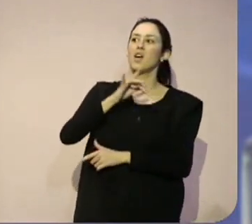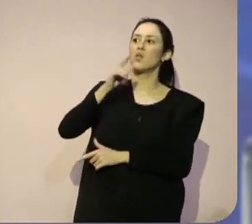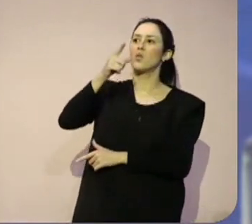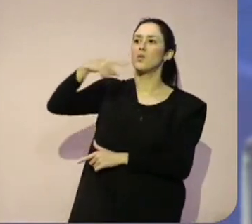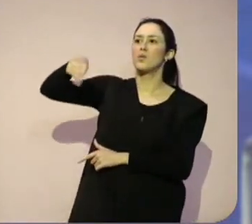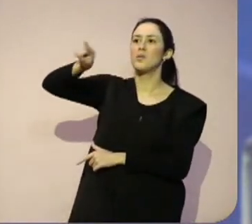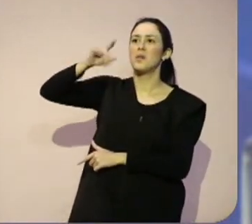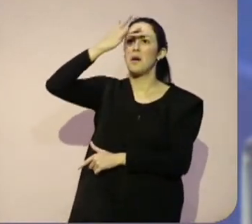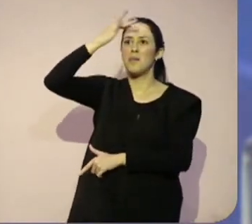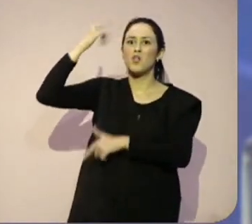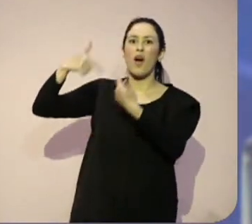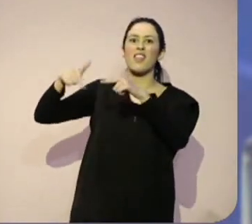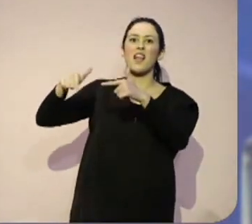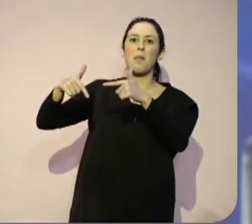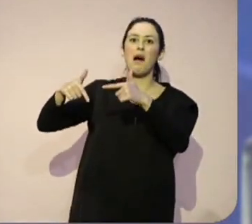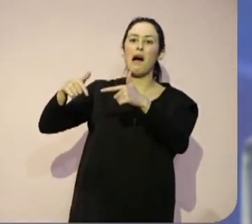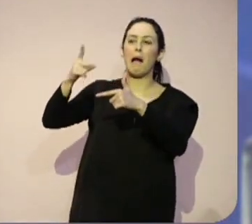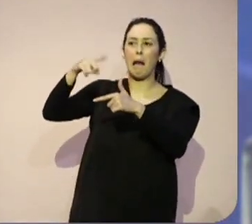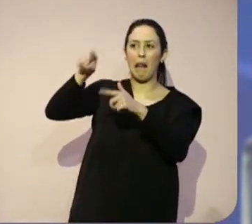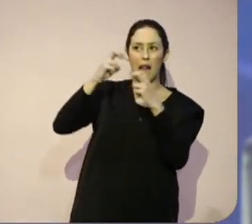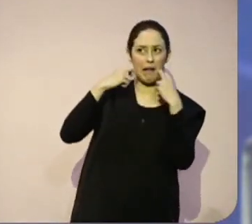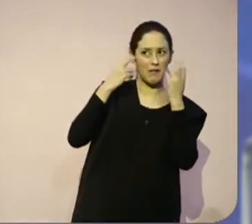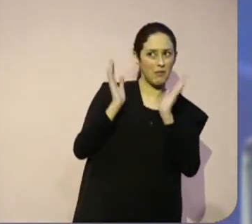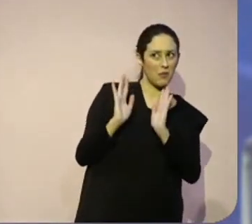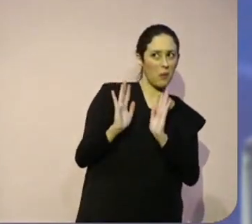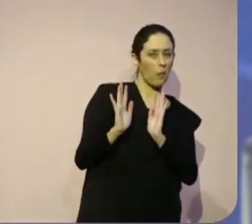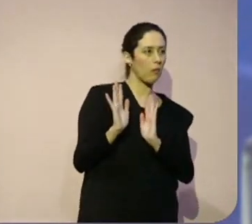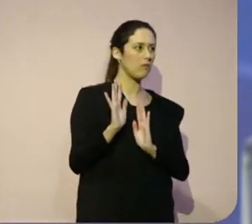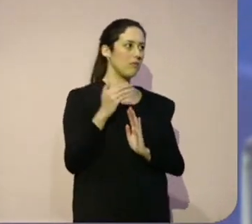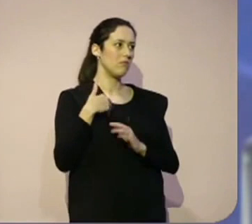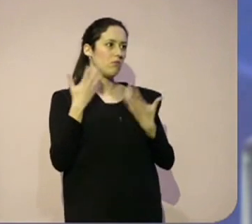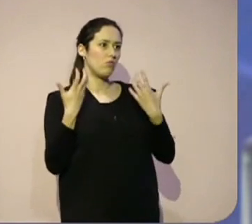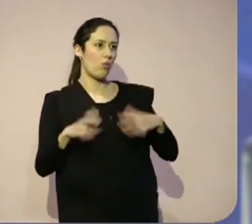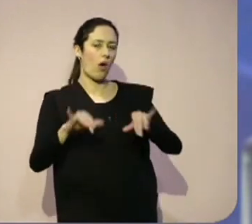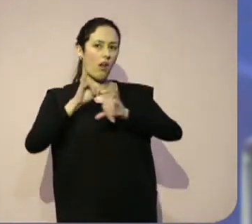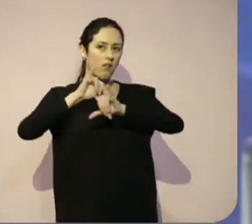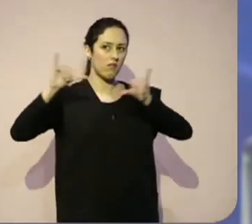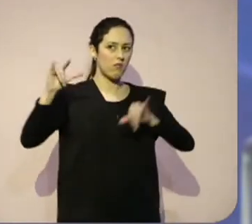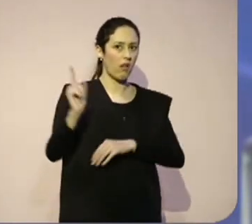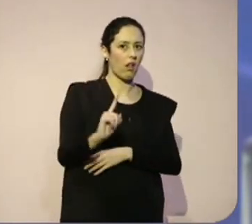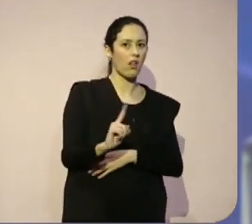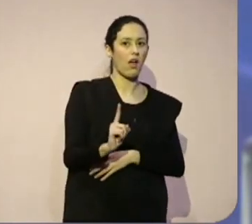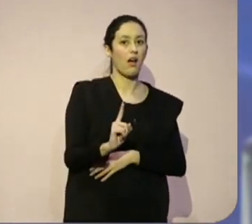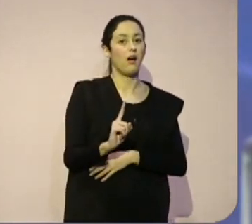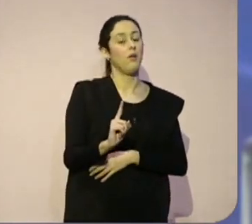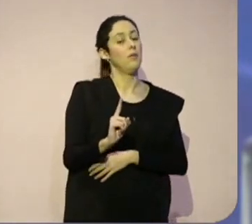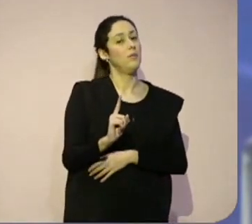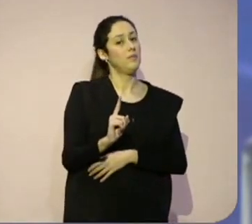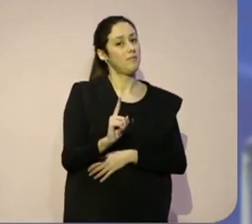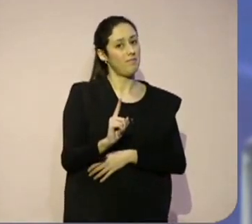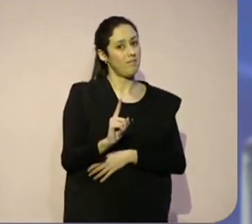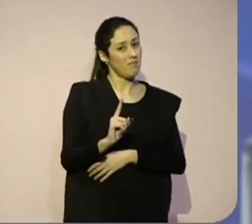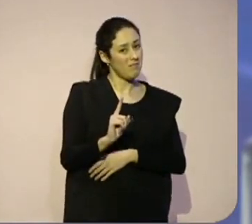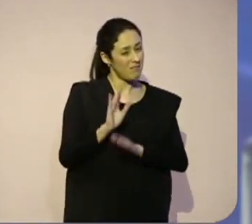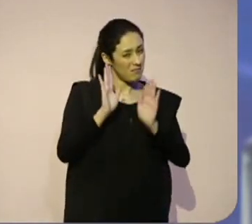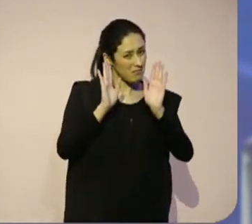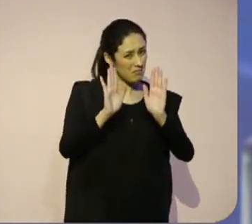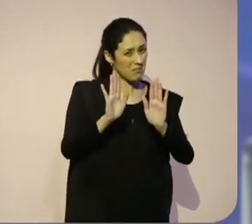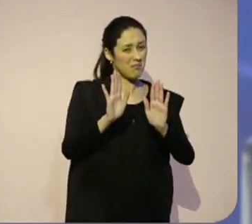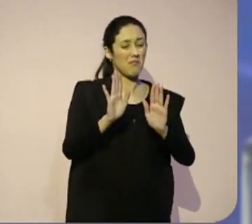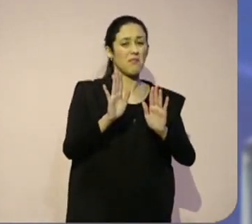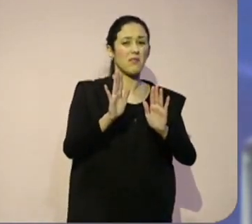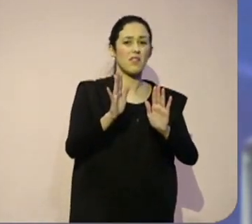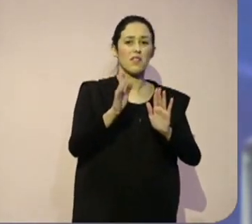crente, que você segue a Jesus, que você vive para Jesus. Mas, gente, eu não sei se você